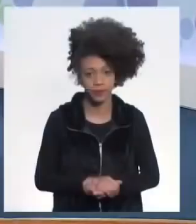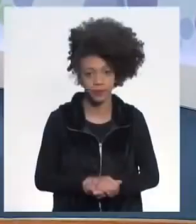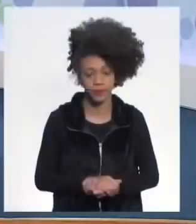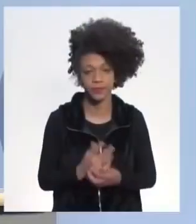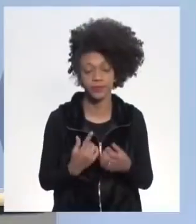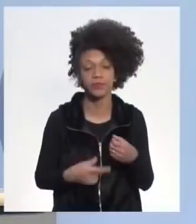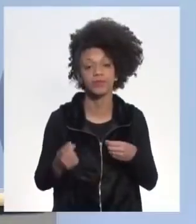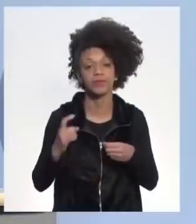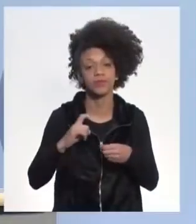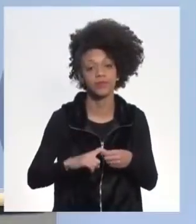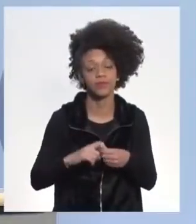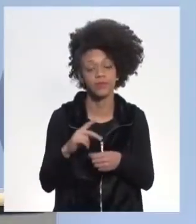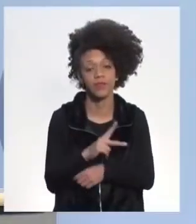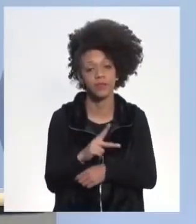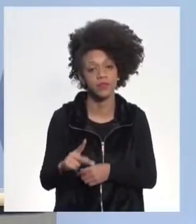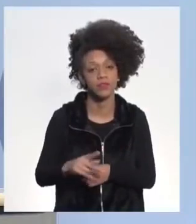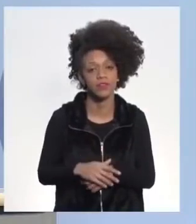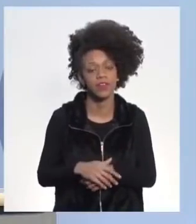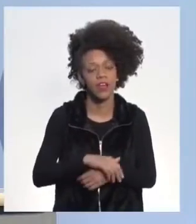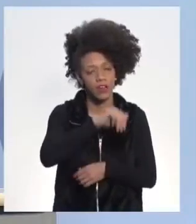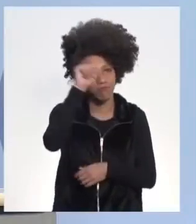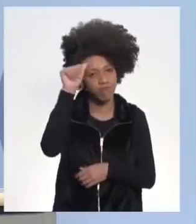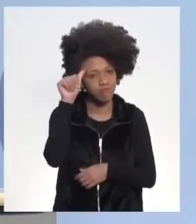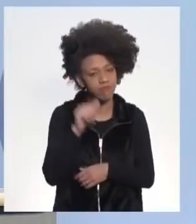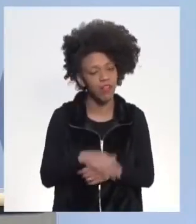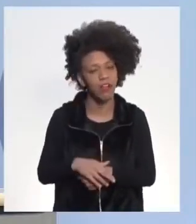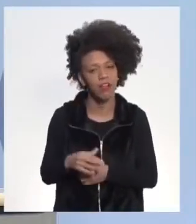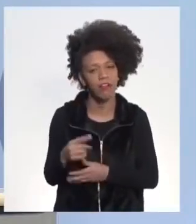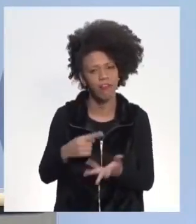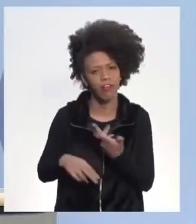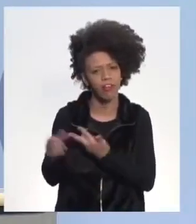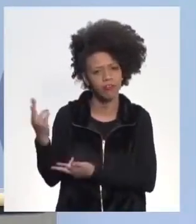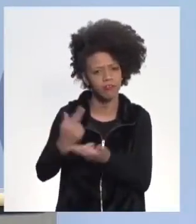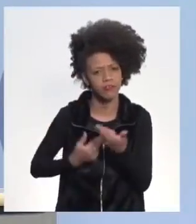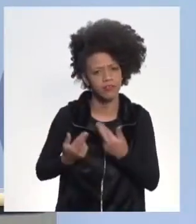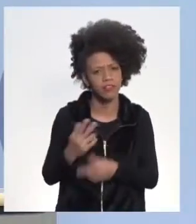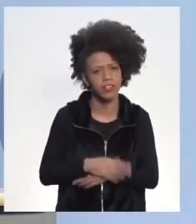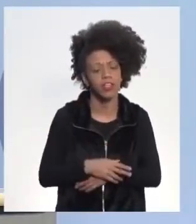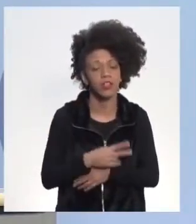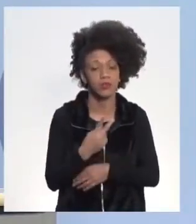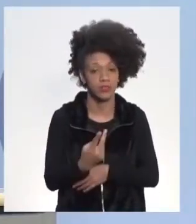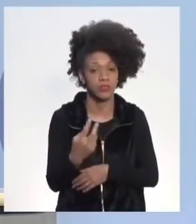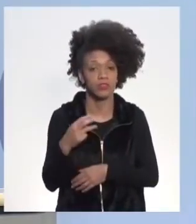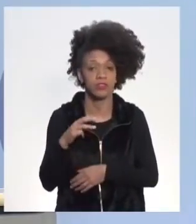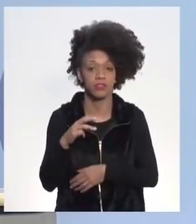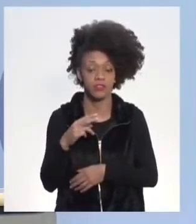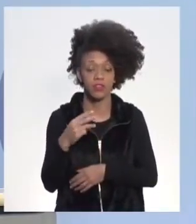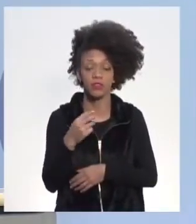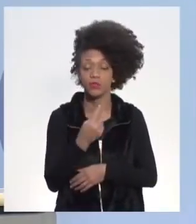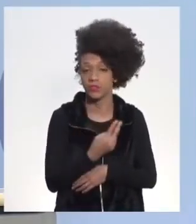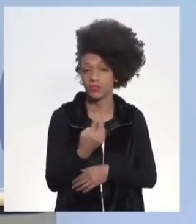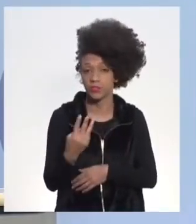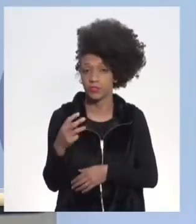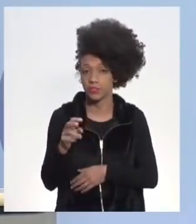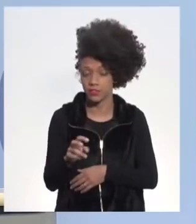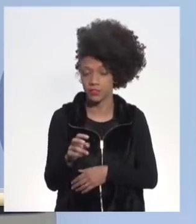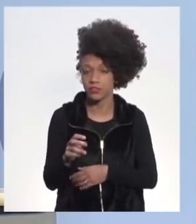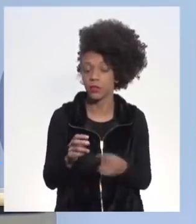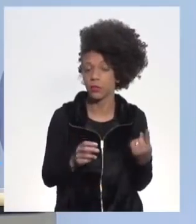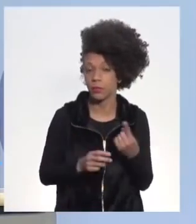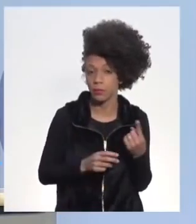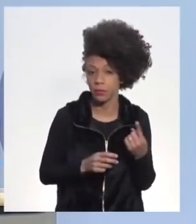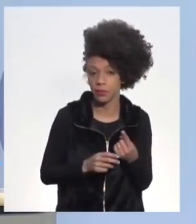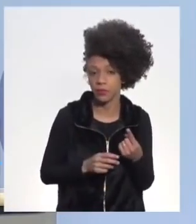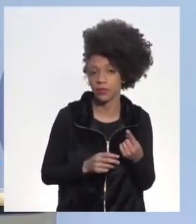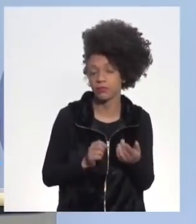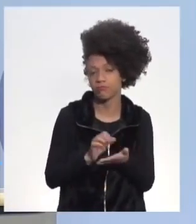Tornamos aqui a ler muitas respostas e a maioria colocando 235 para a primeira questão do